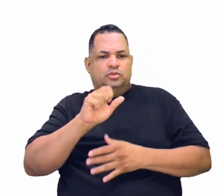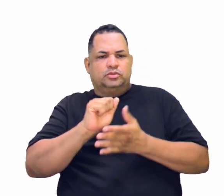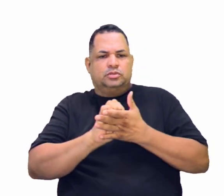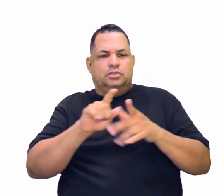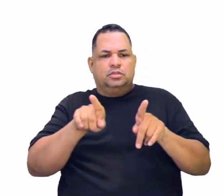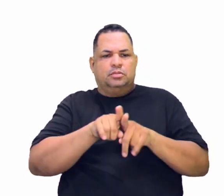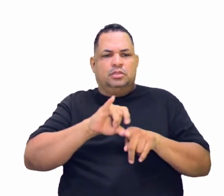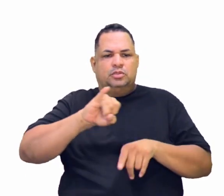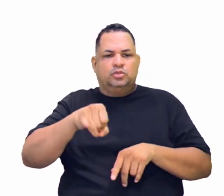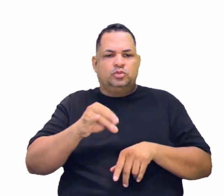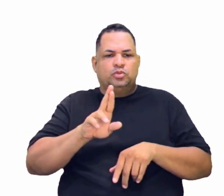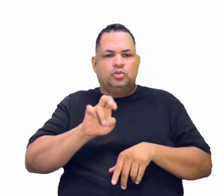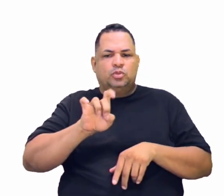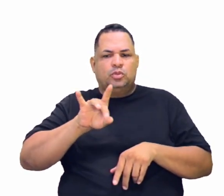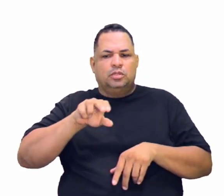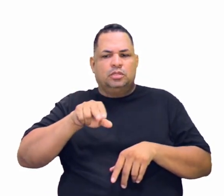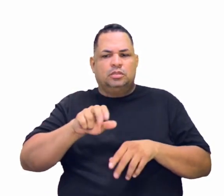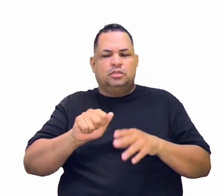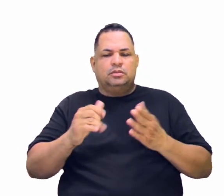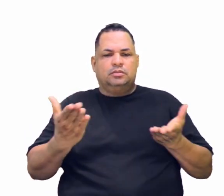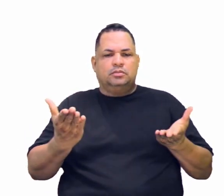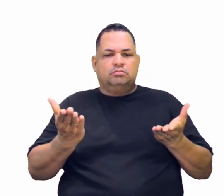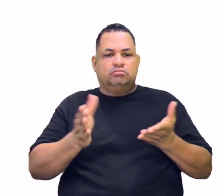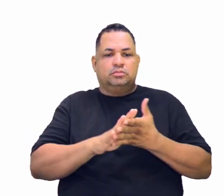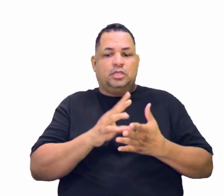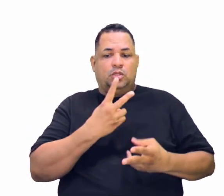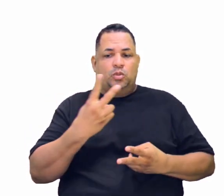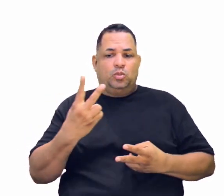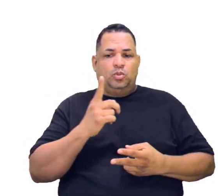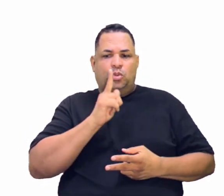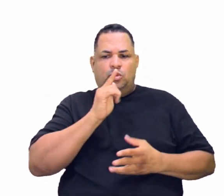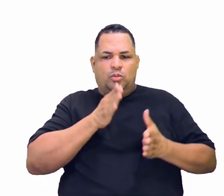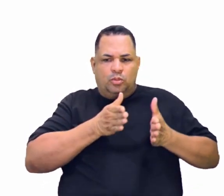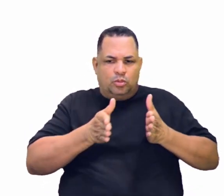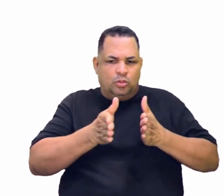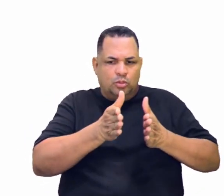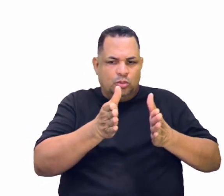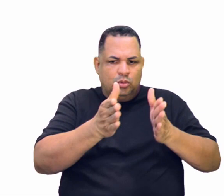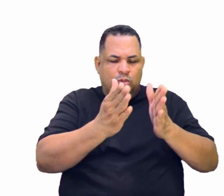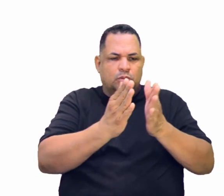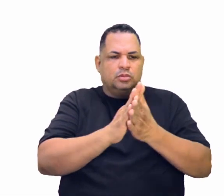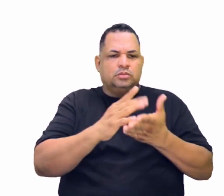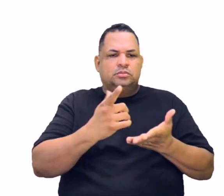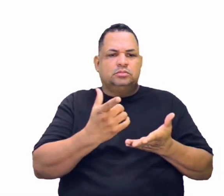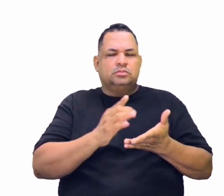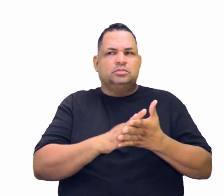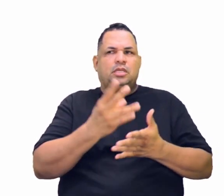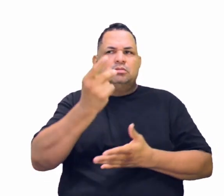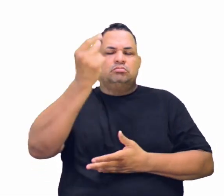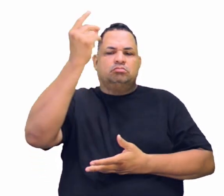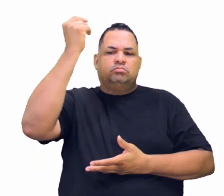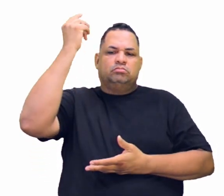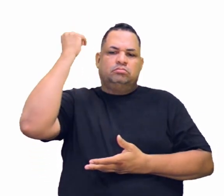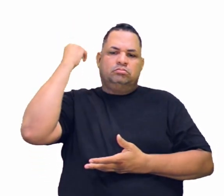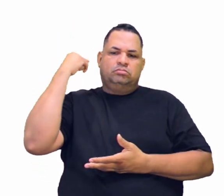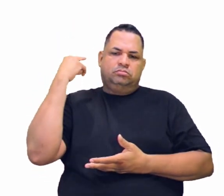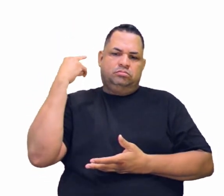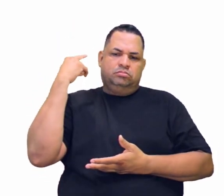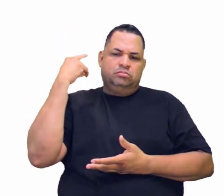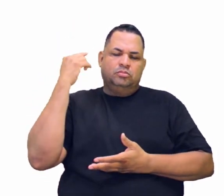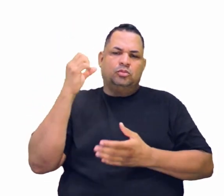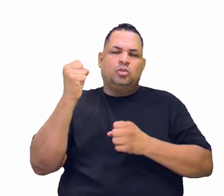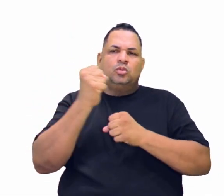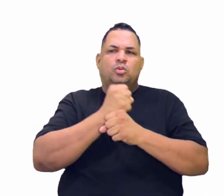Juruena. E é justamente nesses dois rios aqui que, em tempos passados, lá